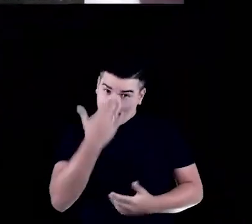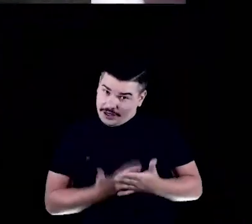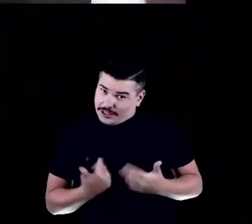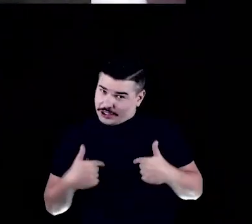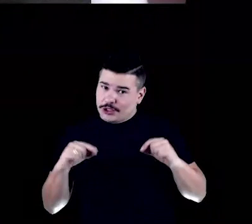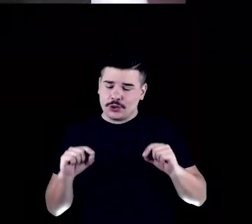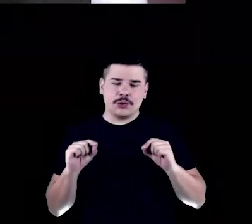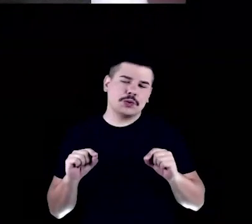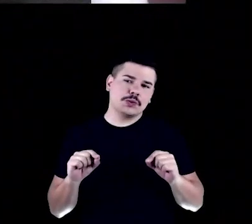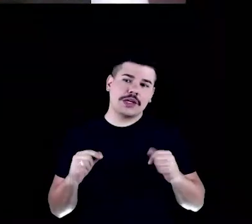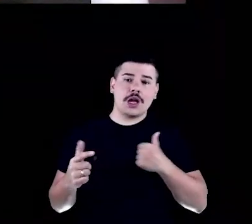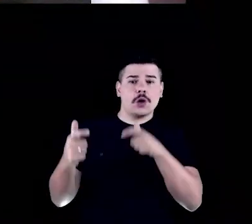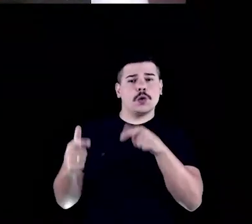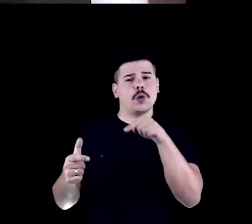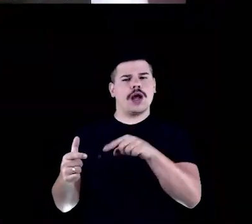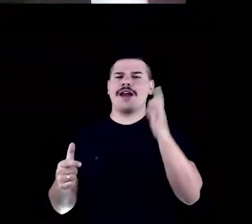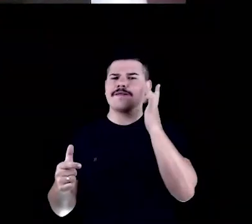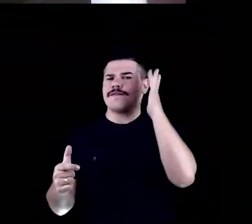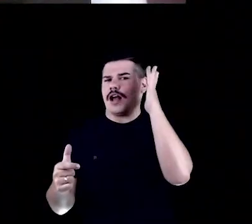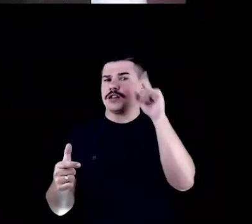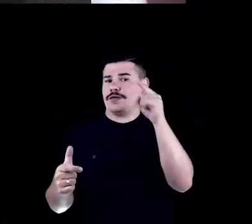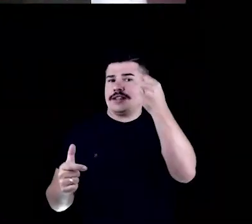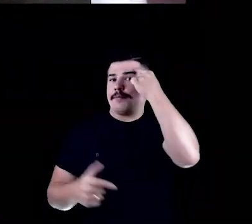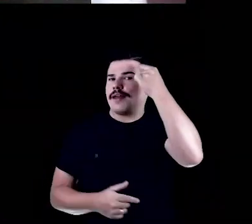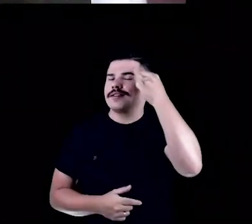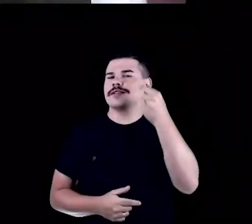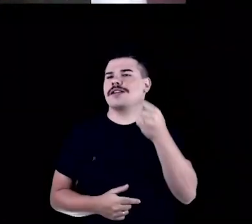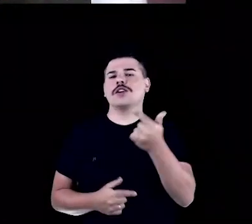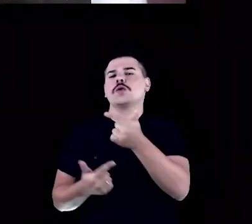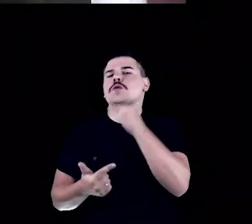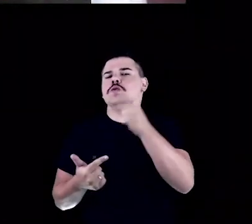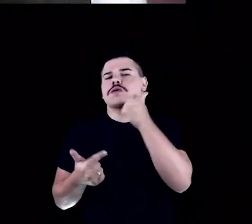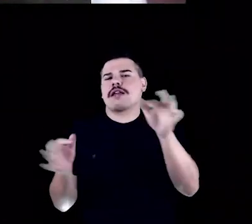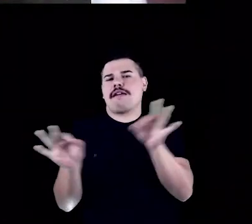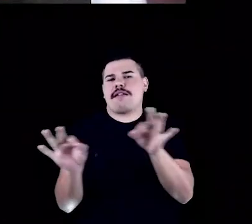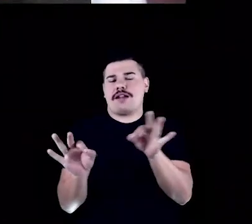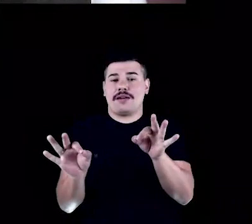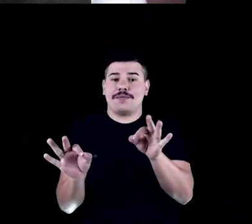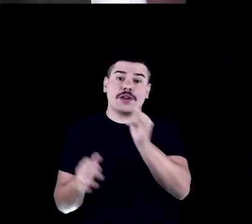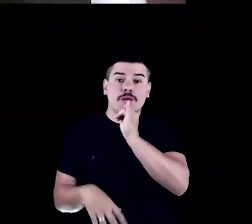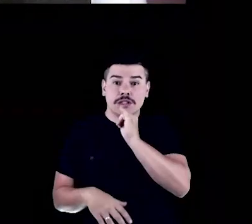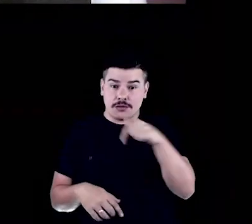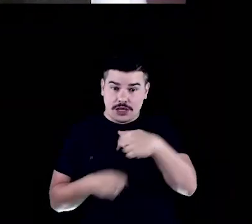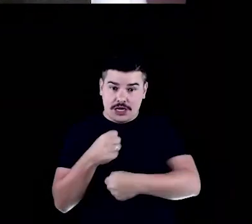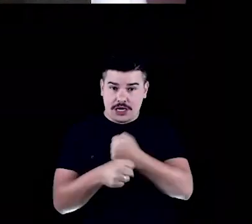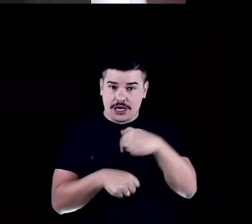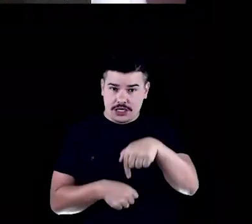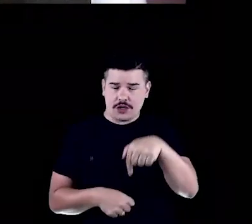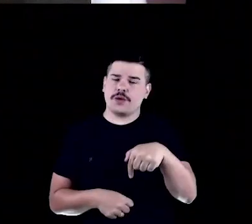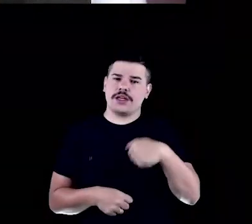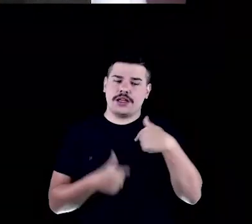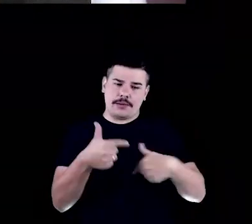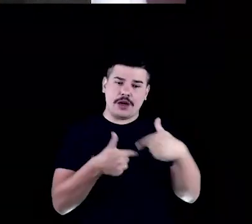Eu acho que é um lugar fácil pensar que não tem a ver. Por exemplo, esse ano eu